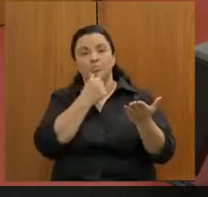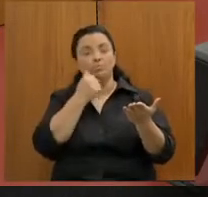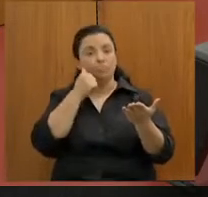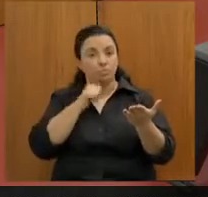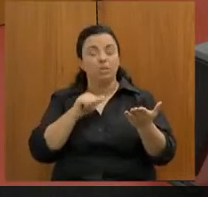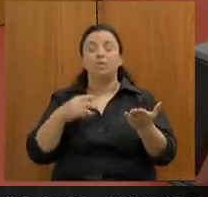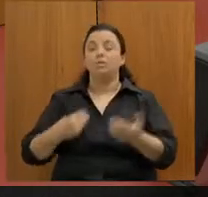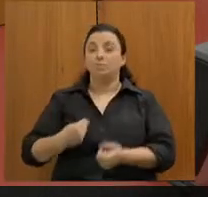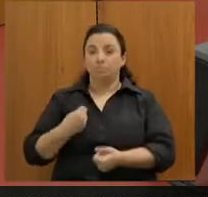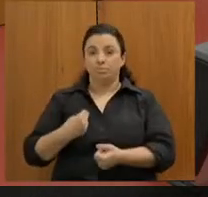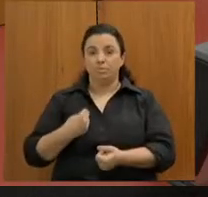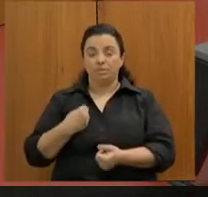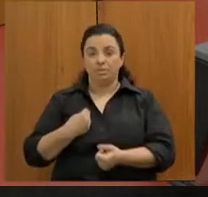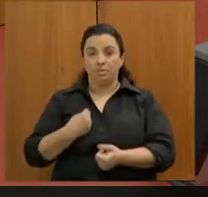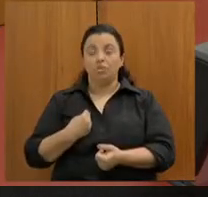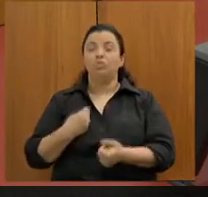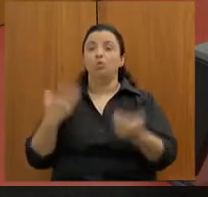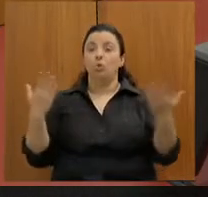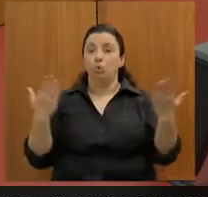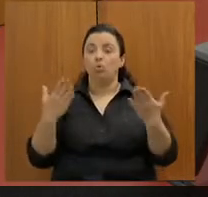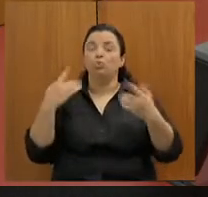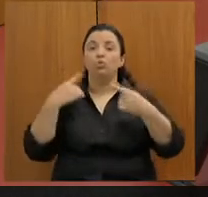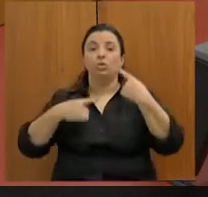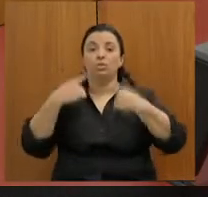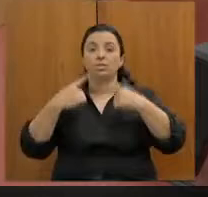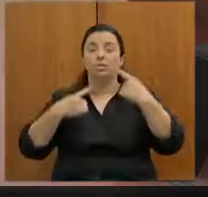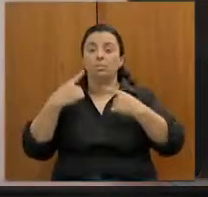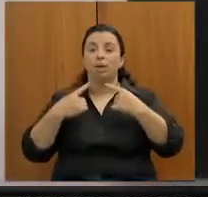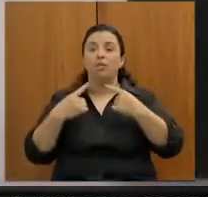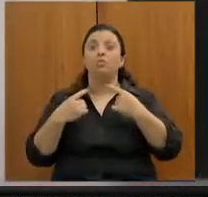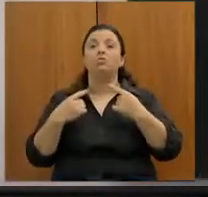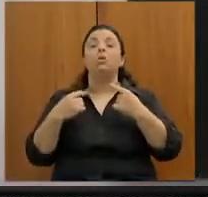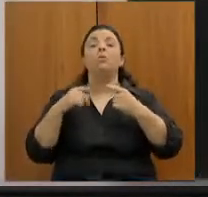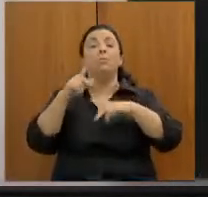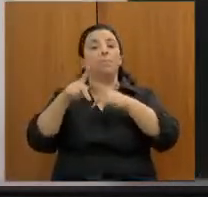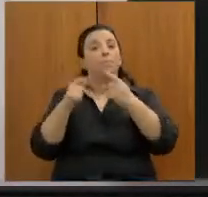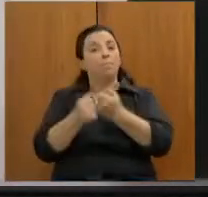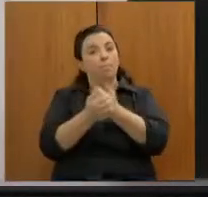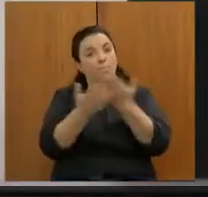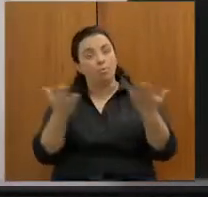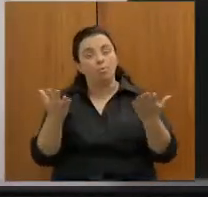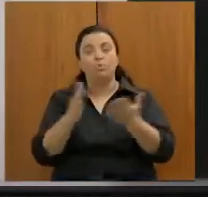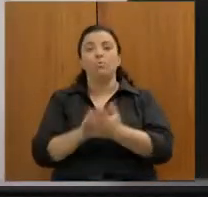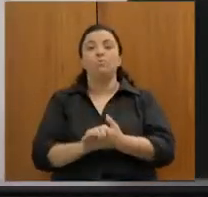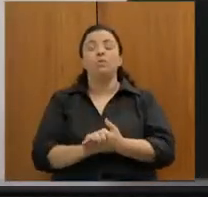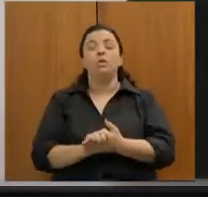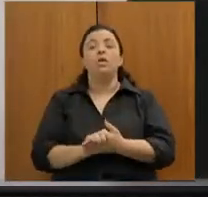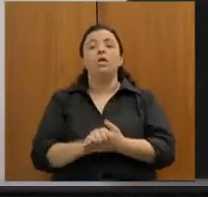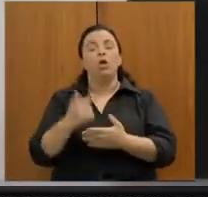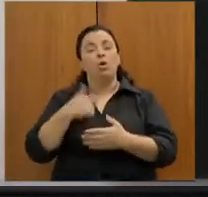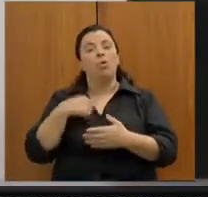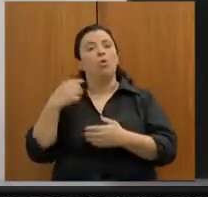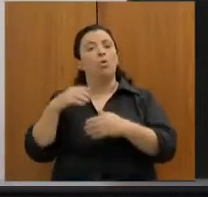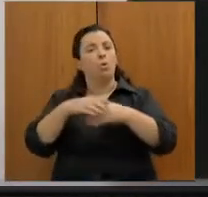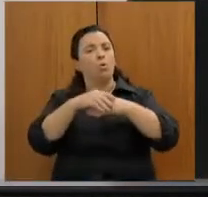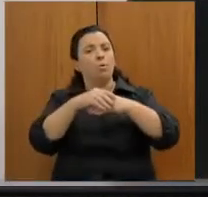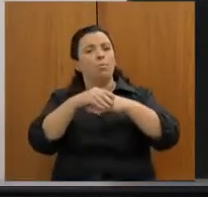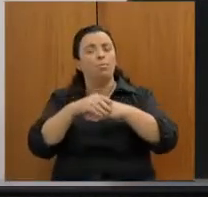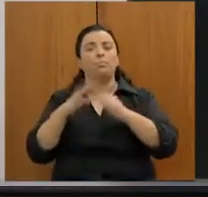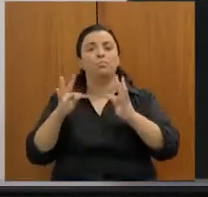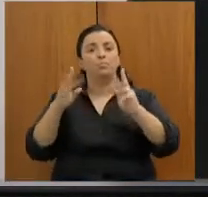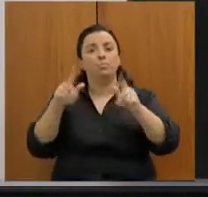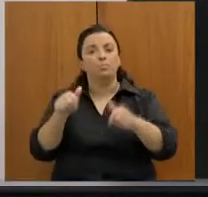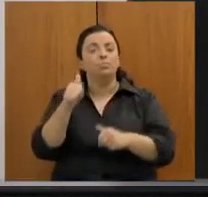presente no nosso debate público era que cumprimentar todas as senhoras deputadas